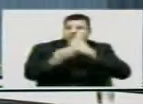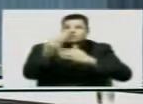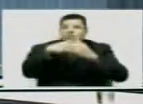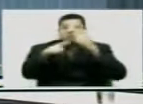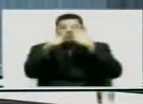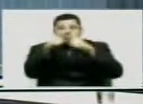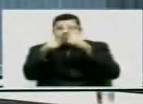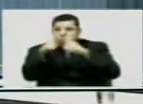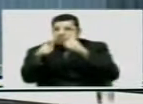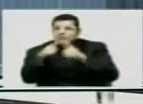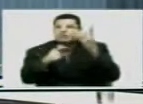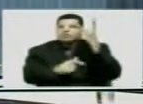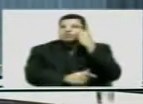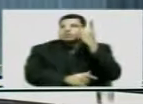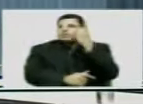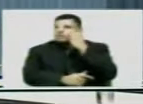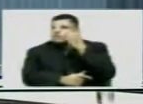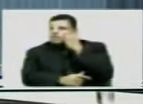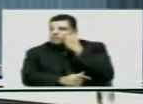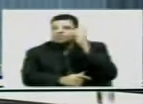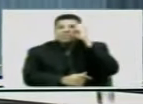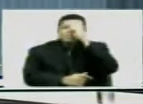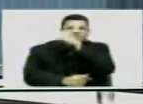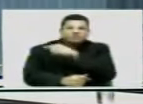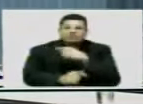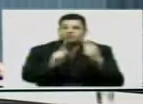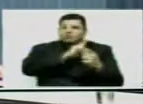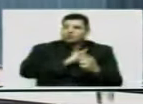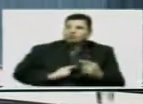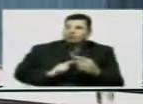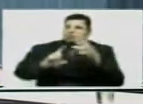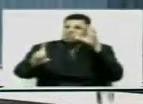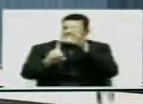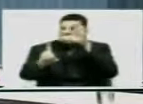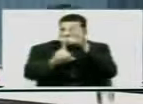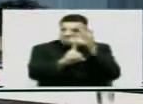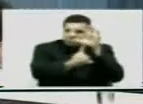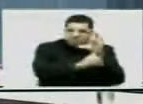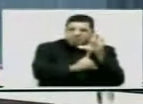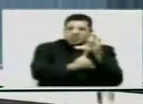sobre os problemas do dia a dia, sobre as dificuldades que o governo enfrenta